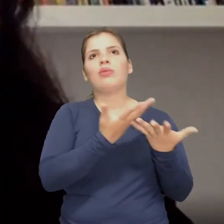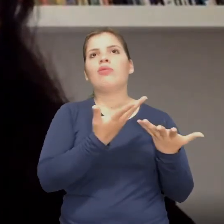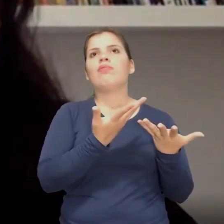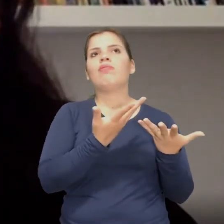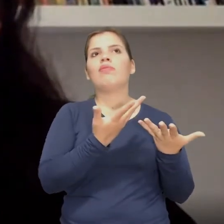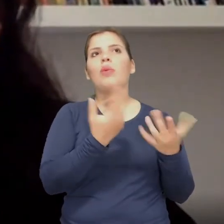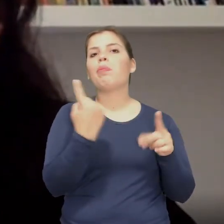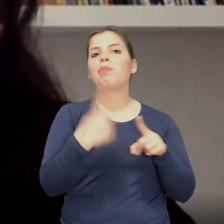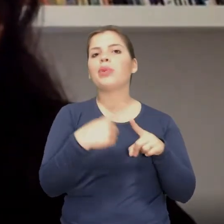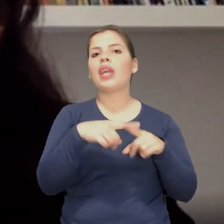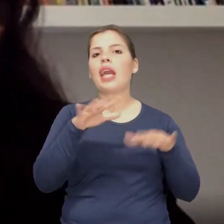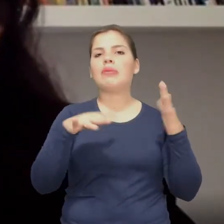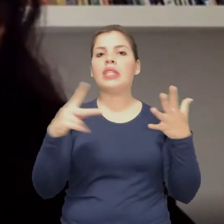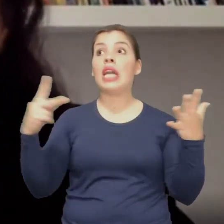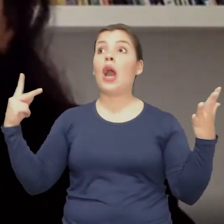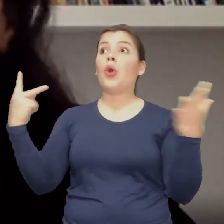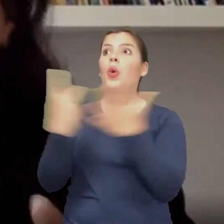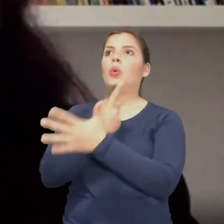feitos por uma